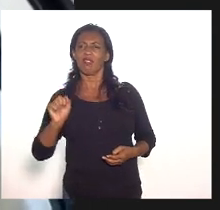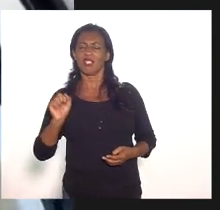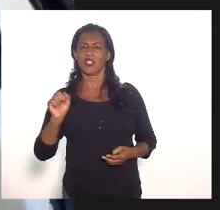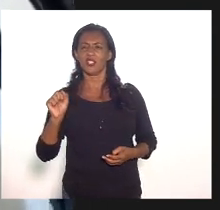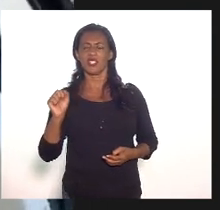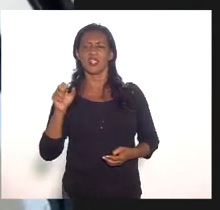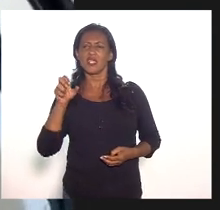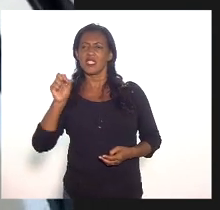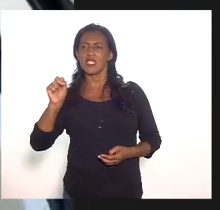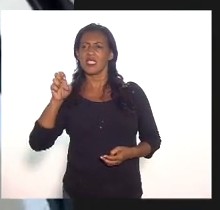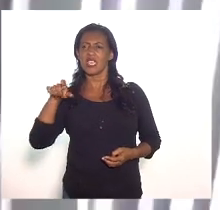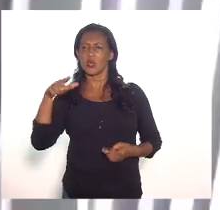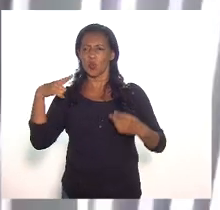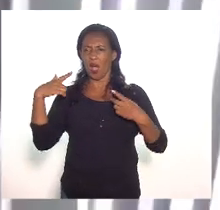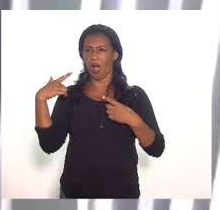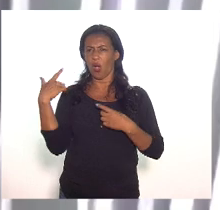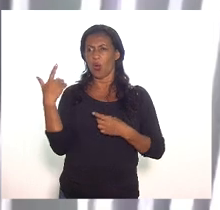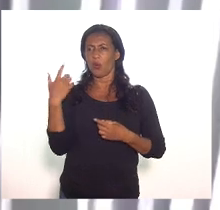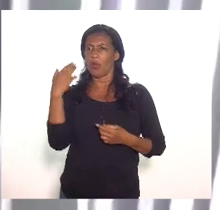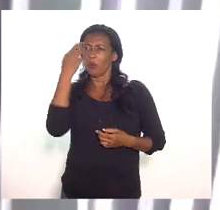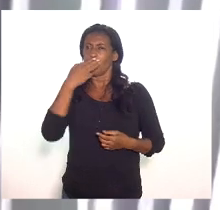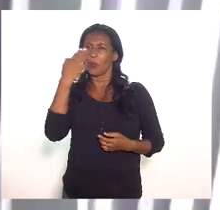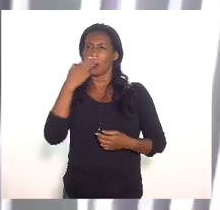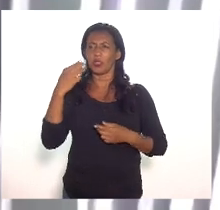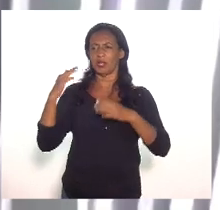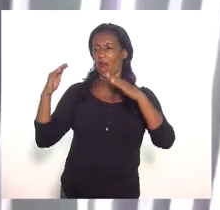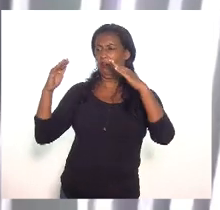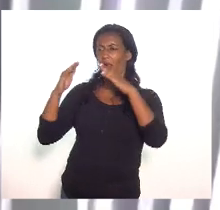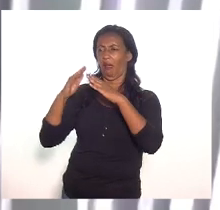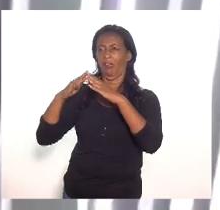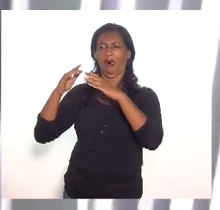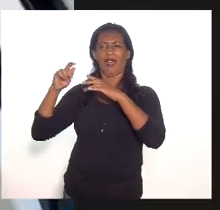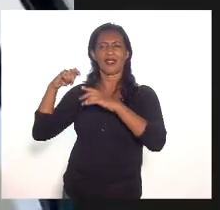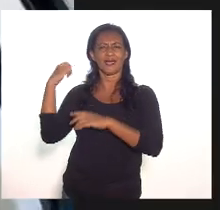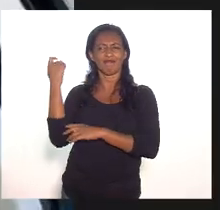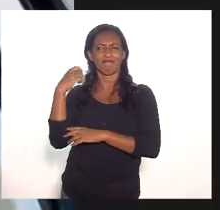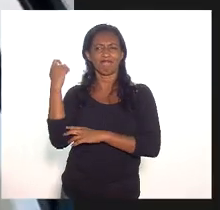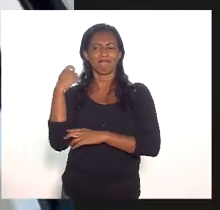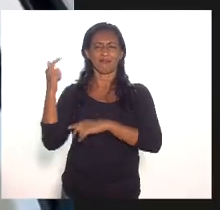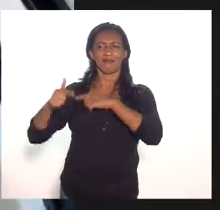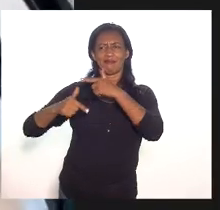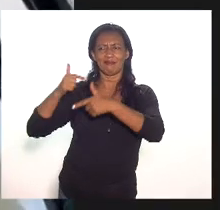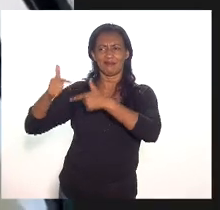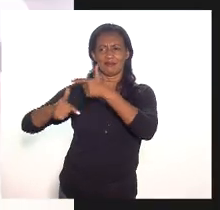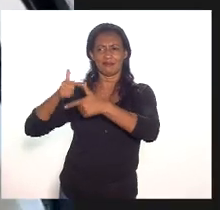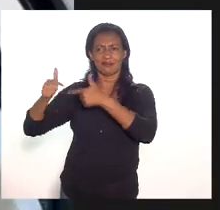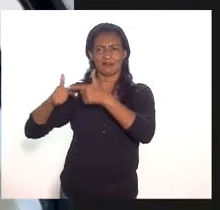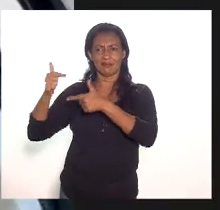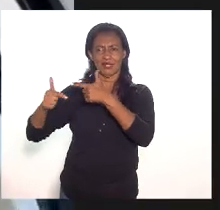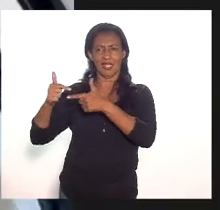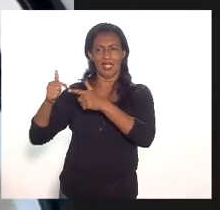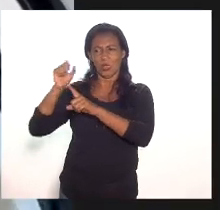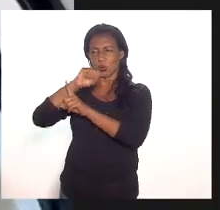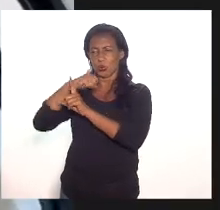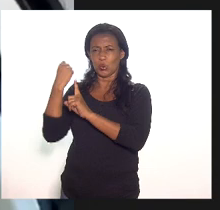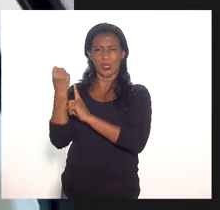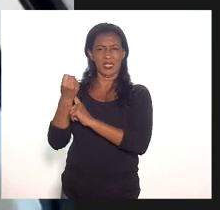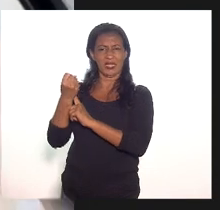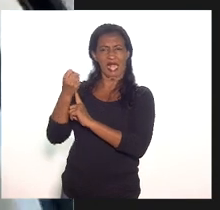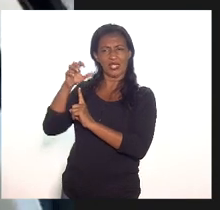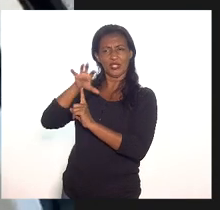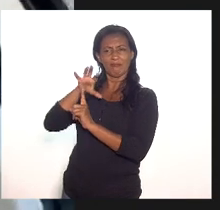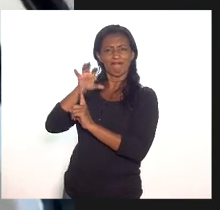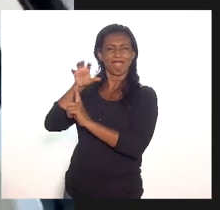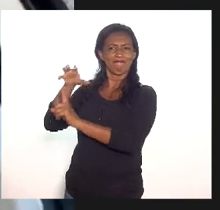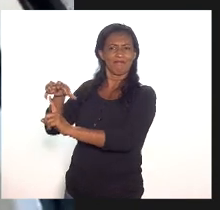expostas à prostituição, a ambientes muito mais degradados do que do resto da sociedade, e ao